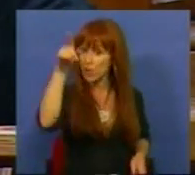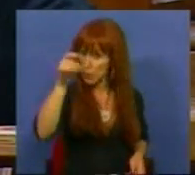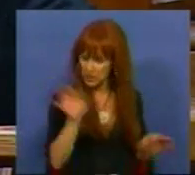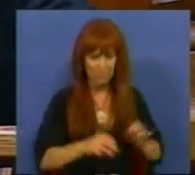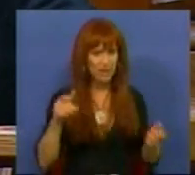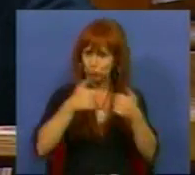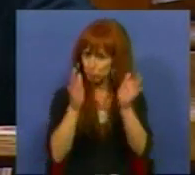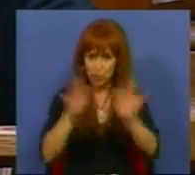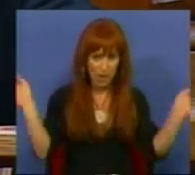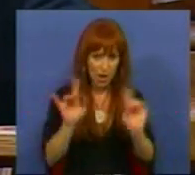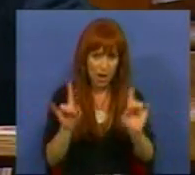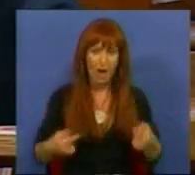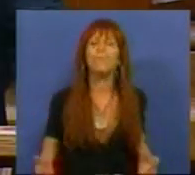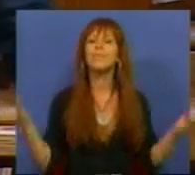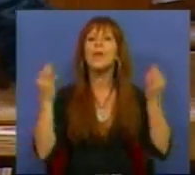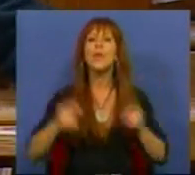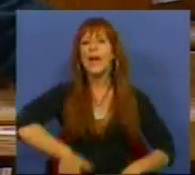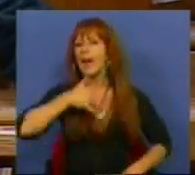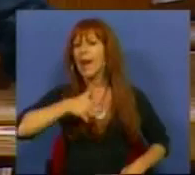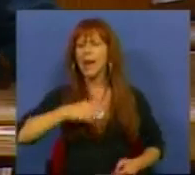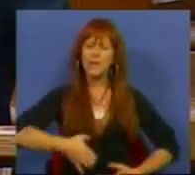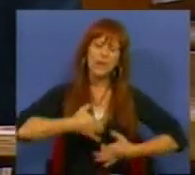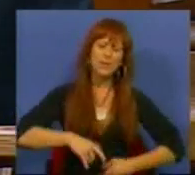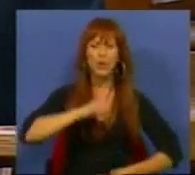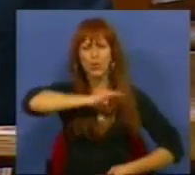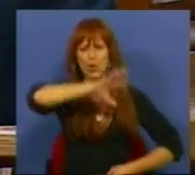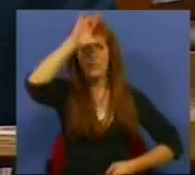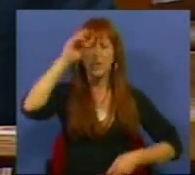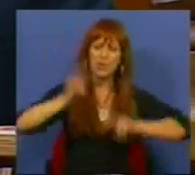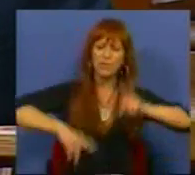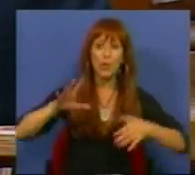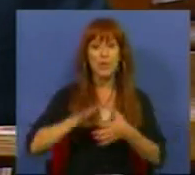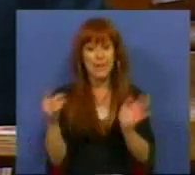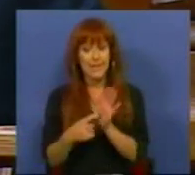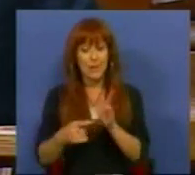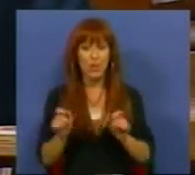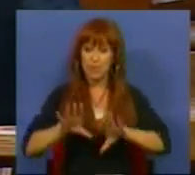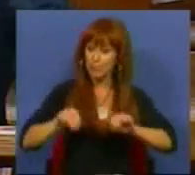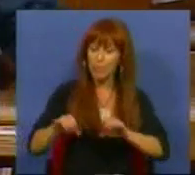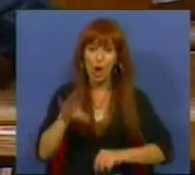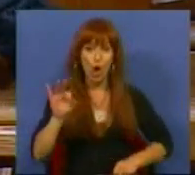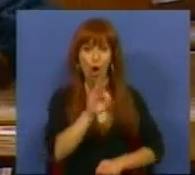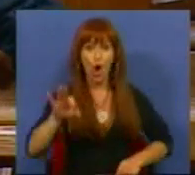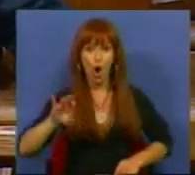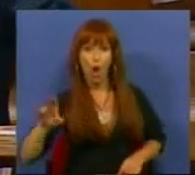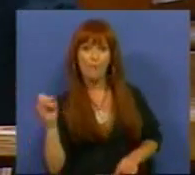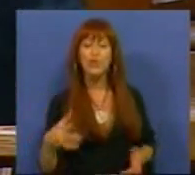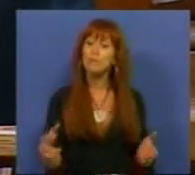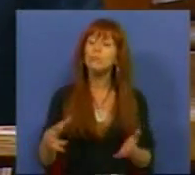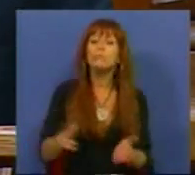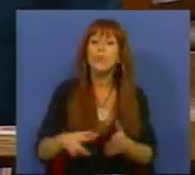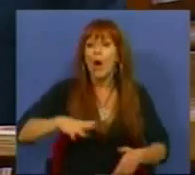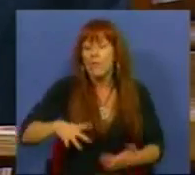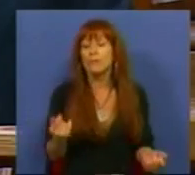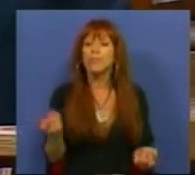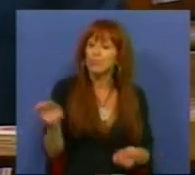também não é para todos. Apesar dos discursos sentidos do Ministro das Finanças sobre a necessidade de extinção dos offshores, um reconhecimento que tardou,